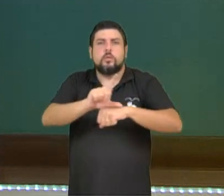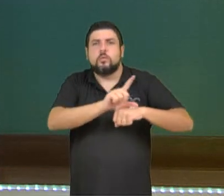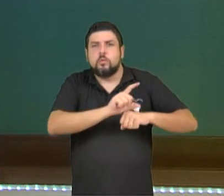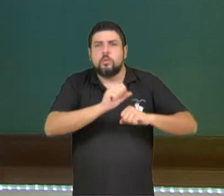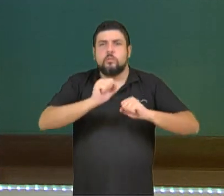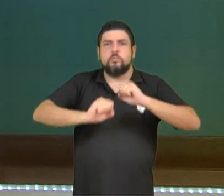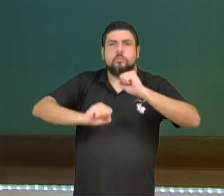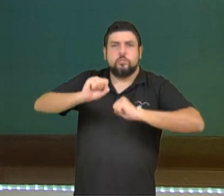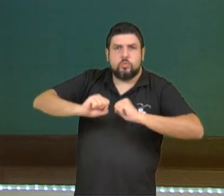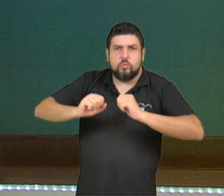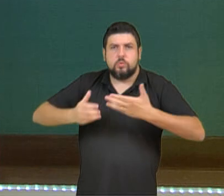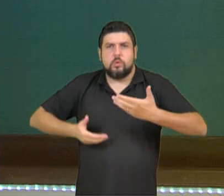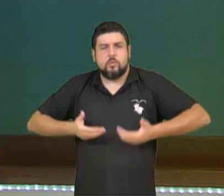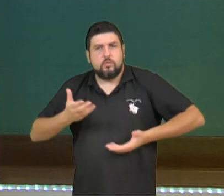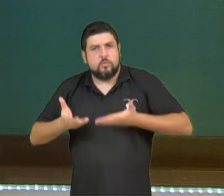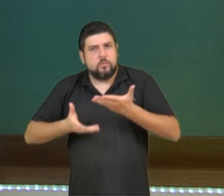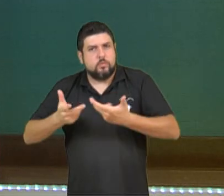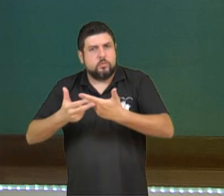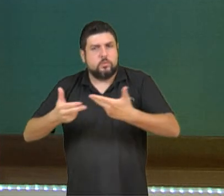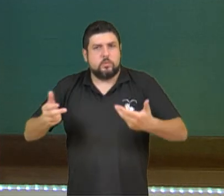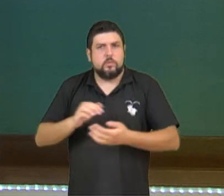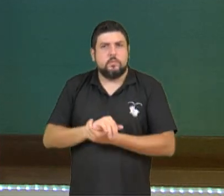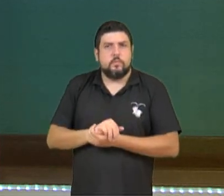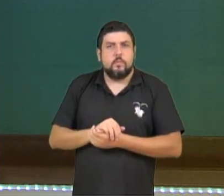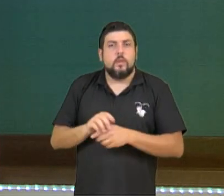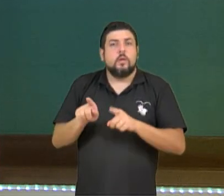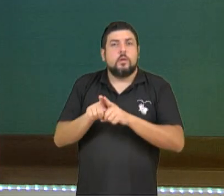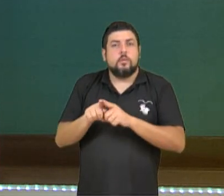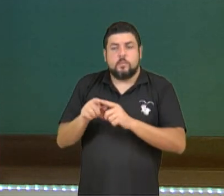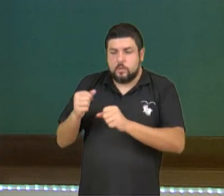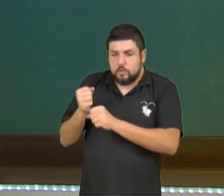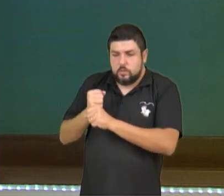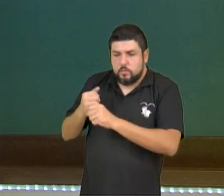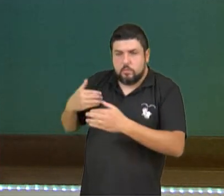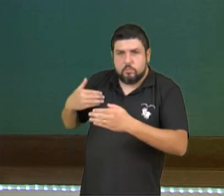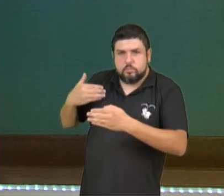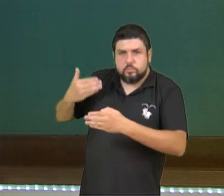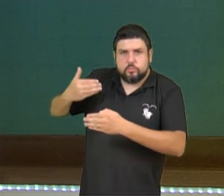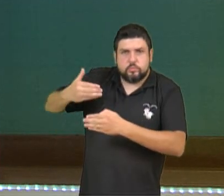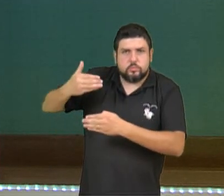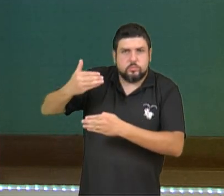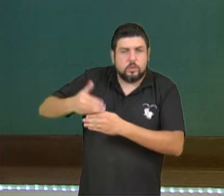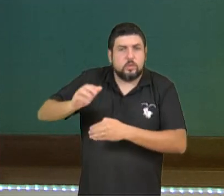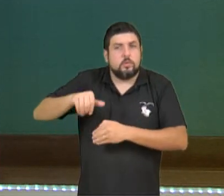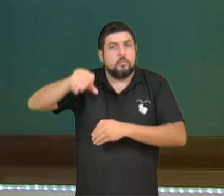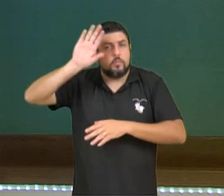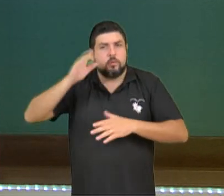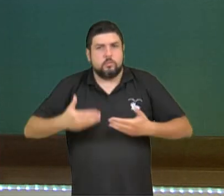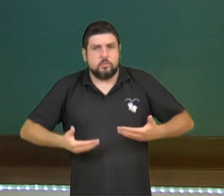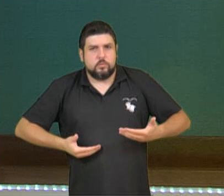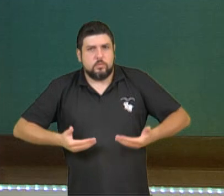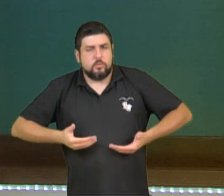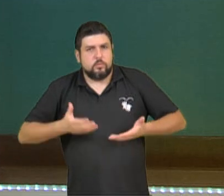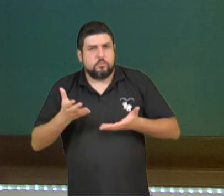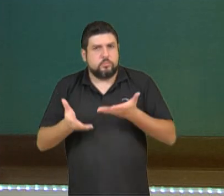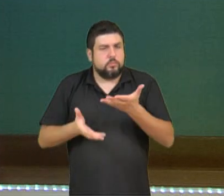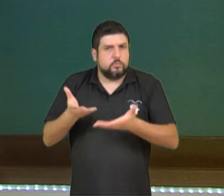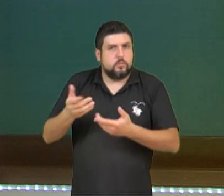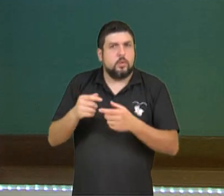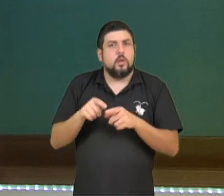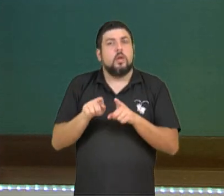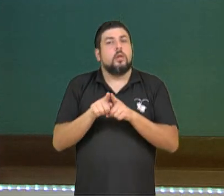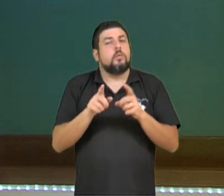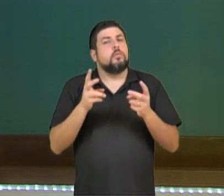de serviços, sendo acentuada nas últimas décadas a situação de serviços, como dimensionado aqui no slide, e a